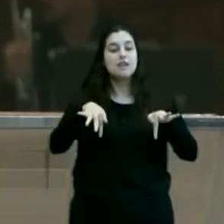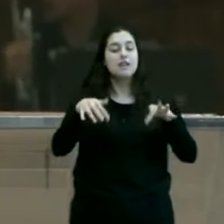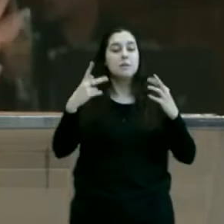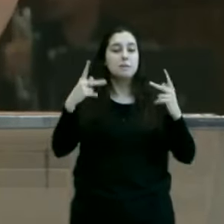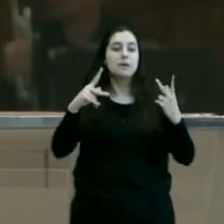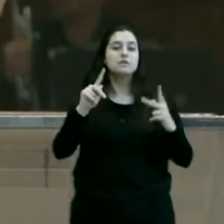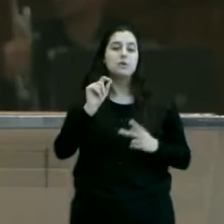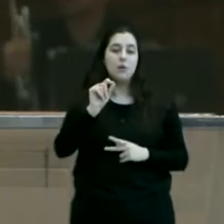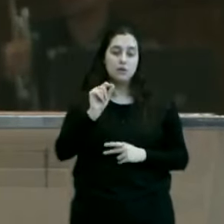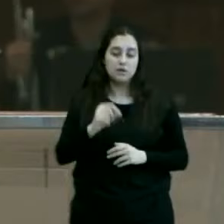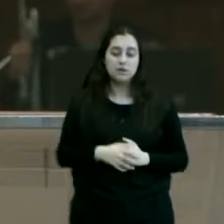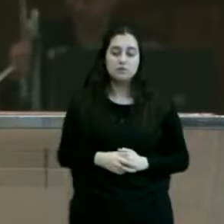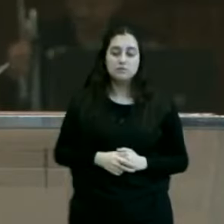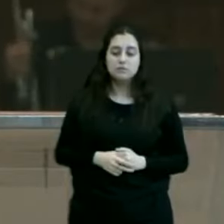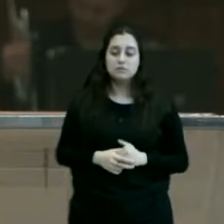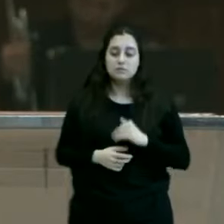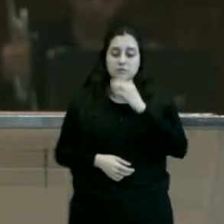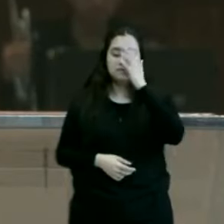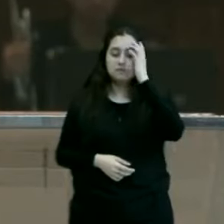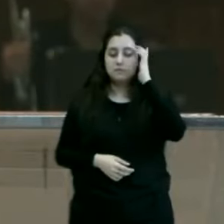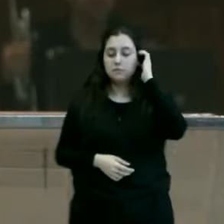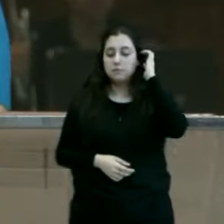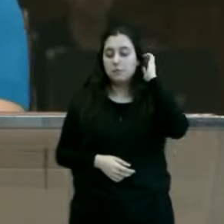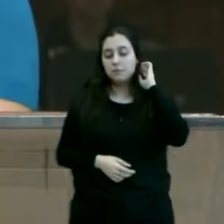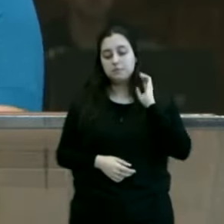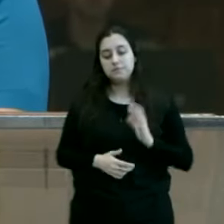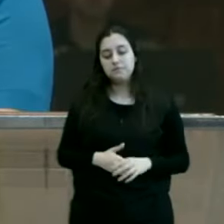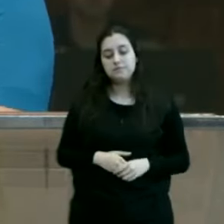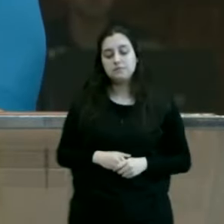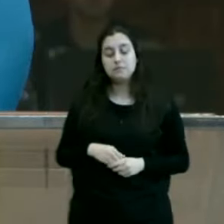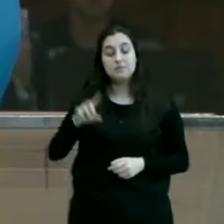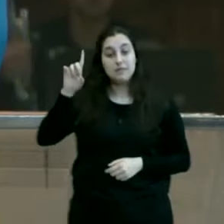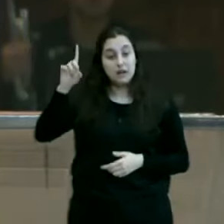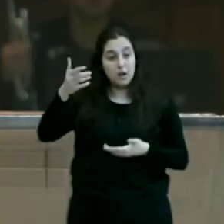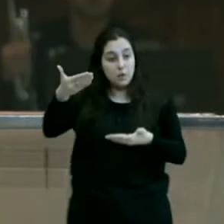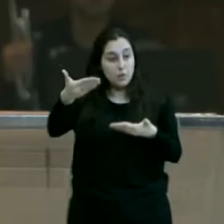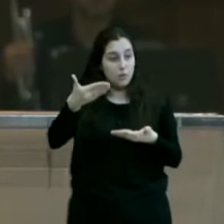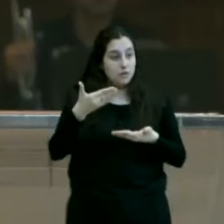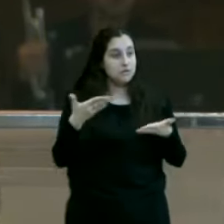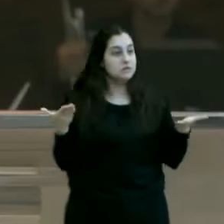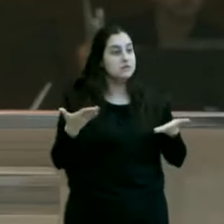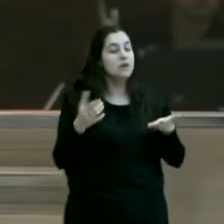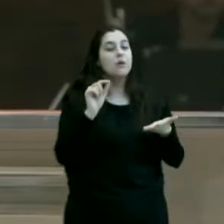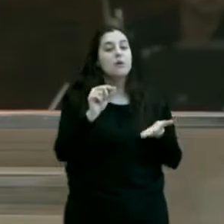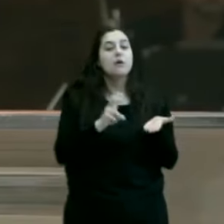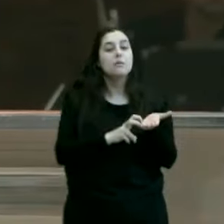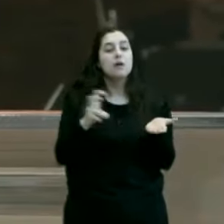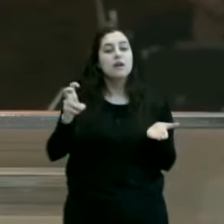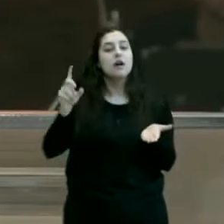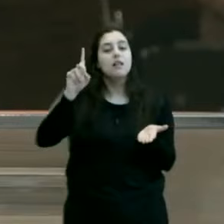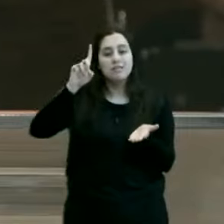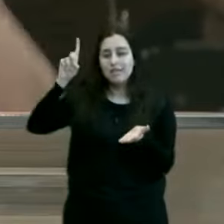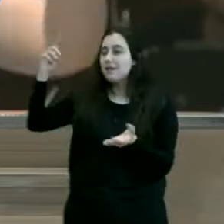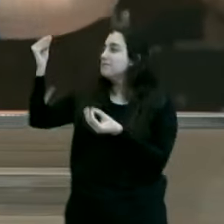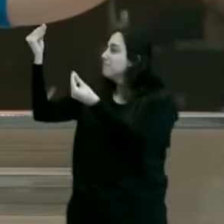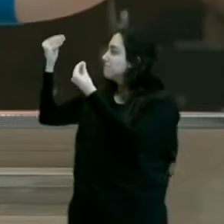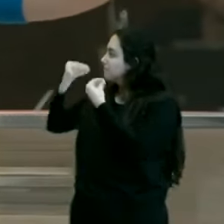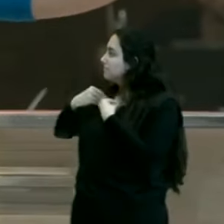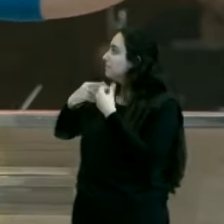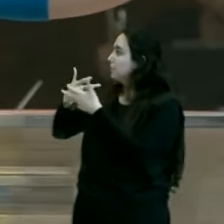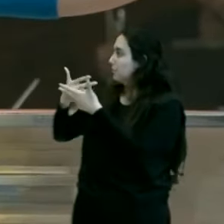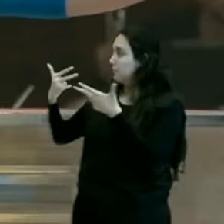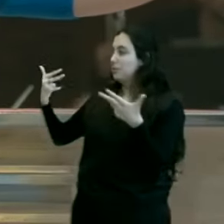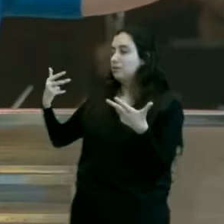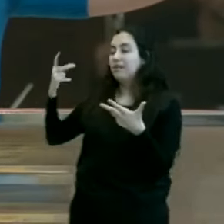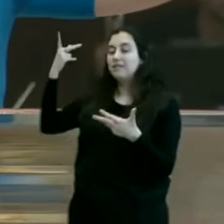você. O Senhor nos convida essa manhã, onde diante de nós temos a mesa posta do